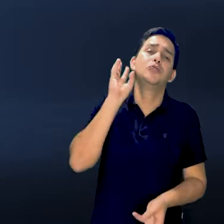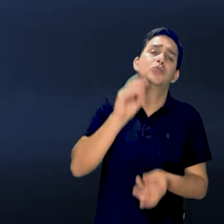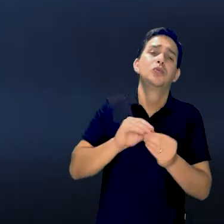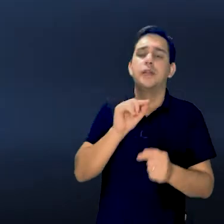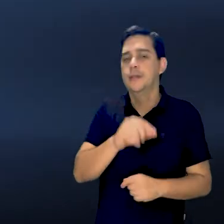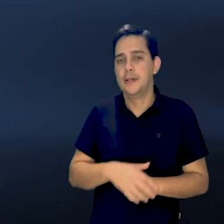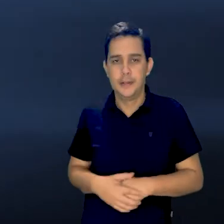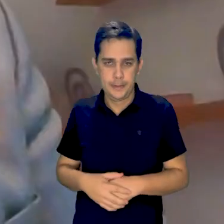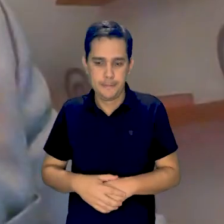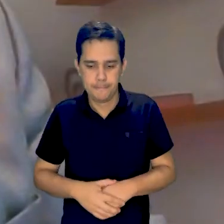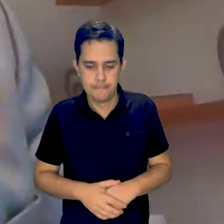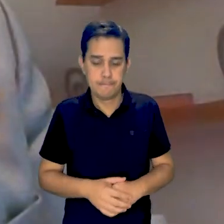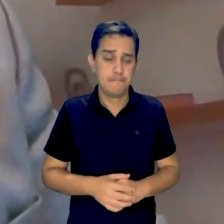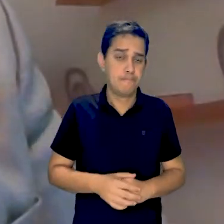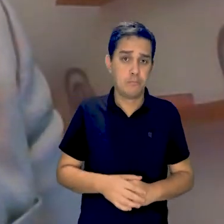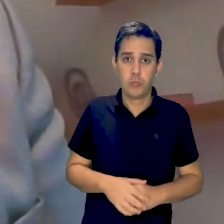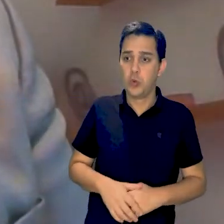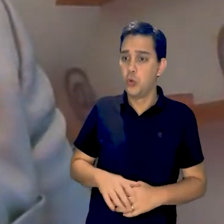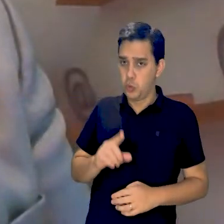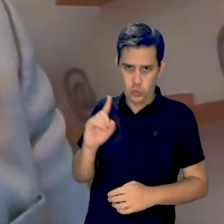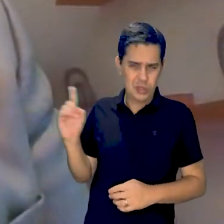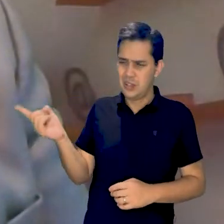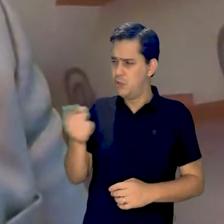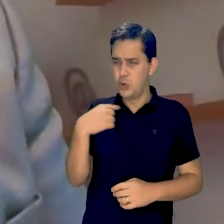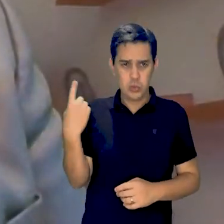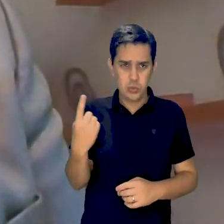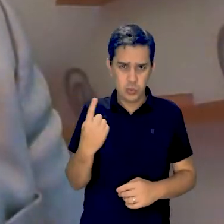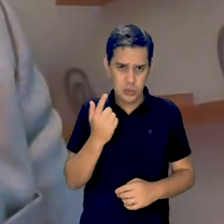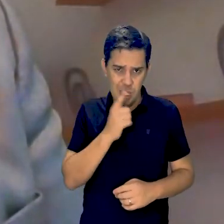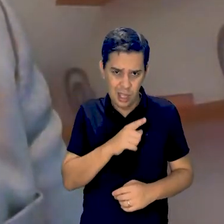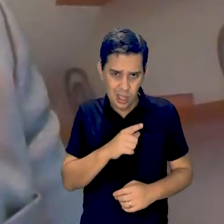pode prever, né,